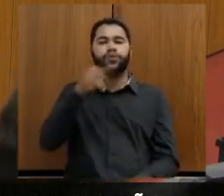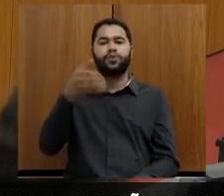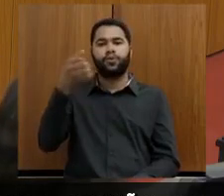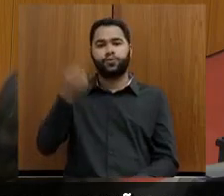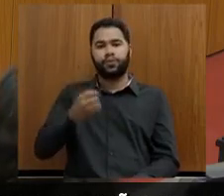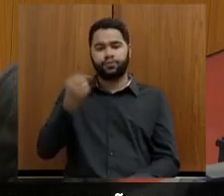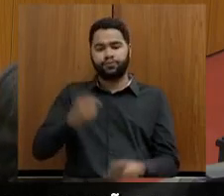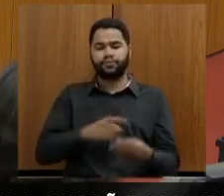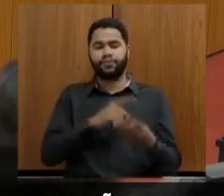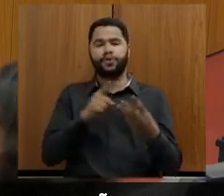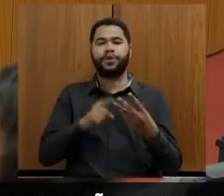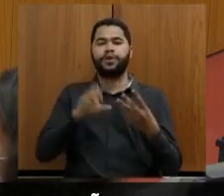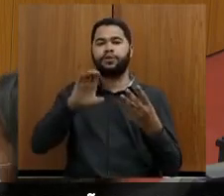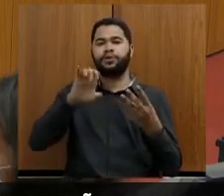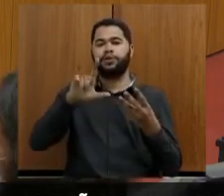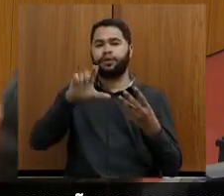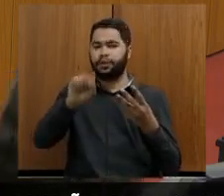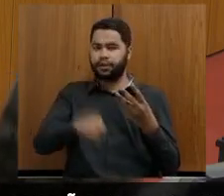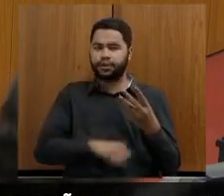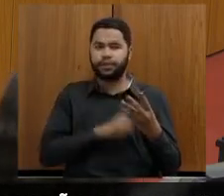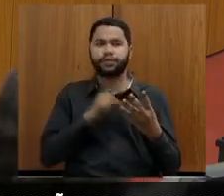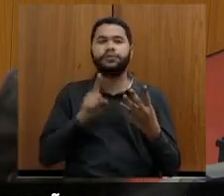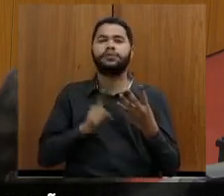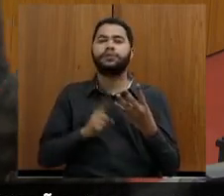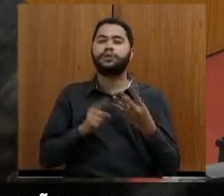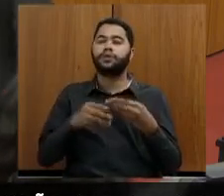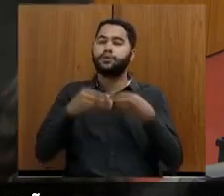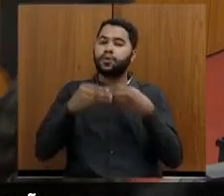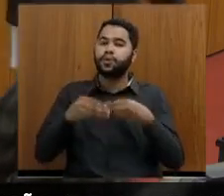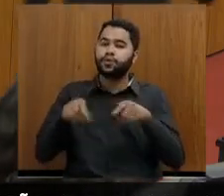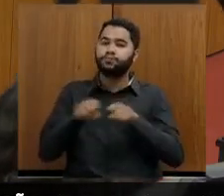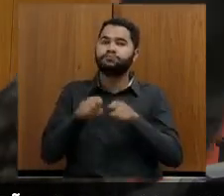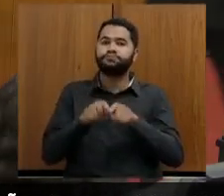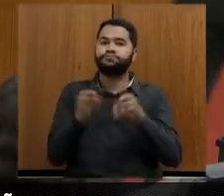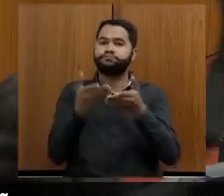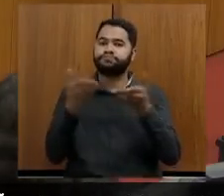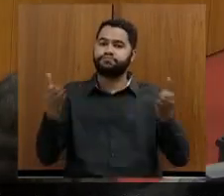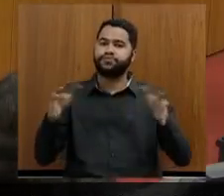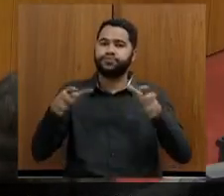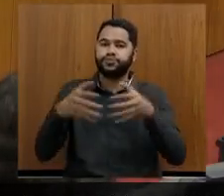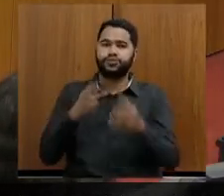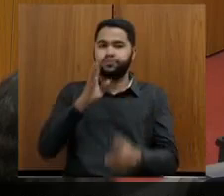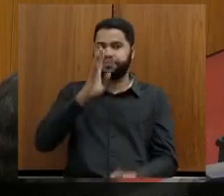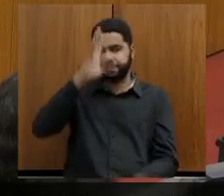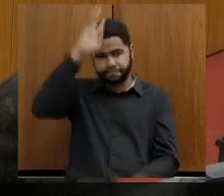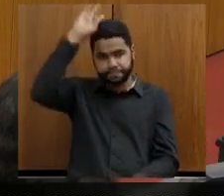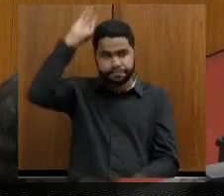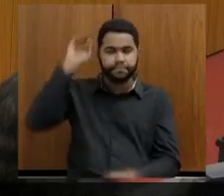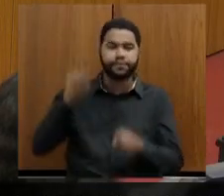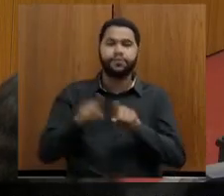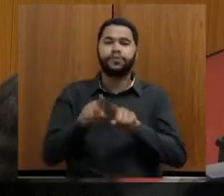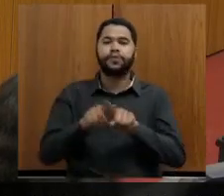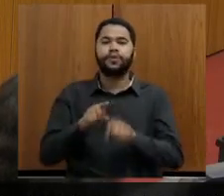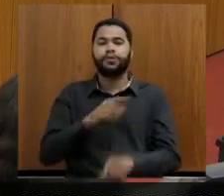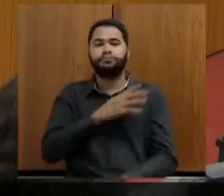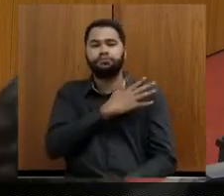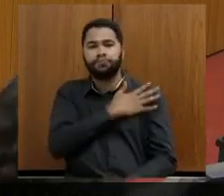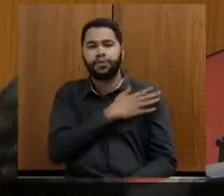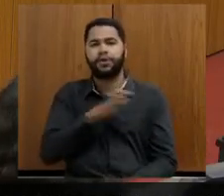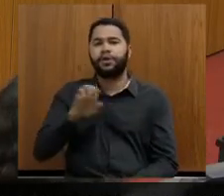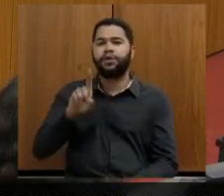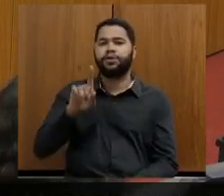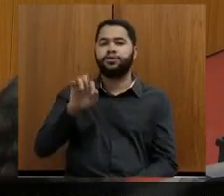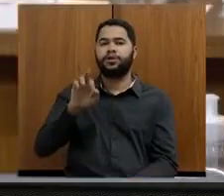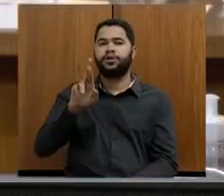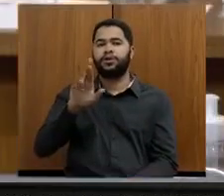deputada celise laviola quero cumprimentar que também os companheiros do Corpo de Bombeiros tenente-coronel edirlei